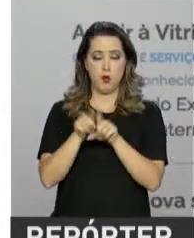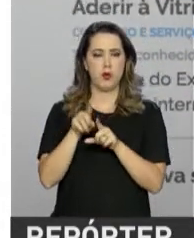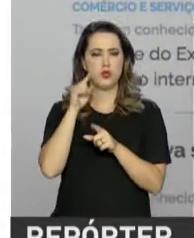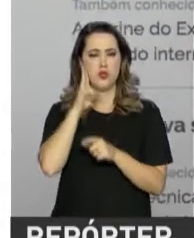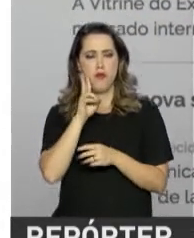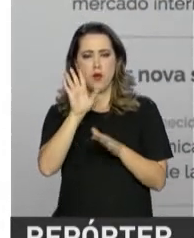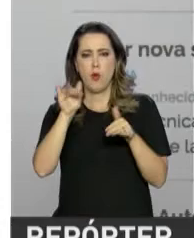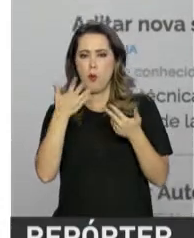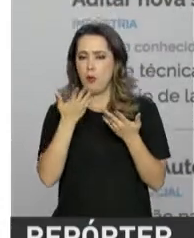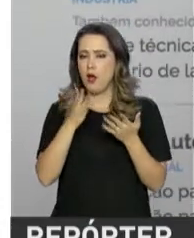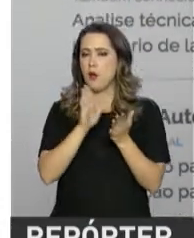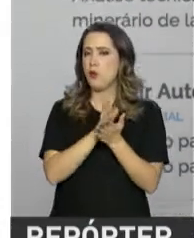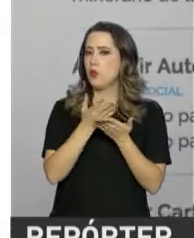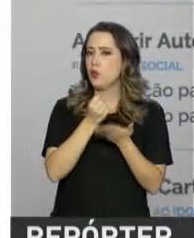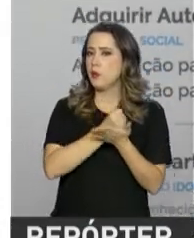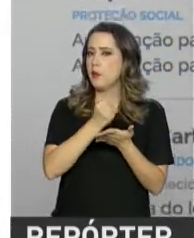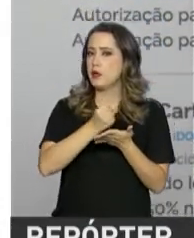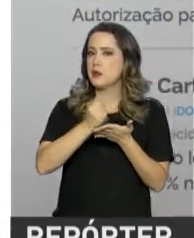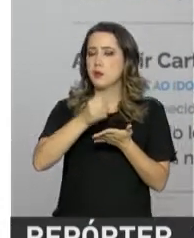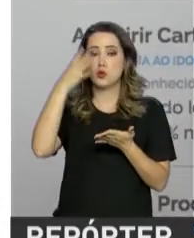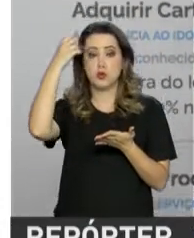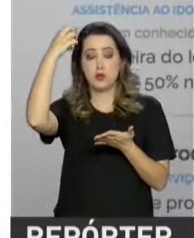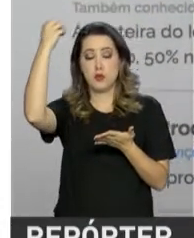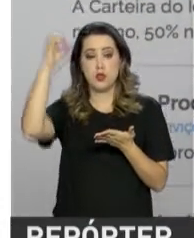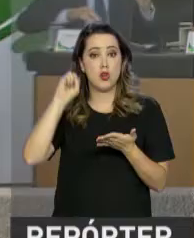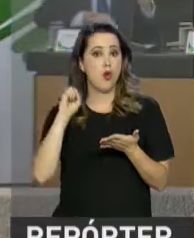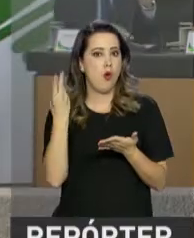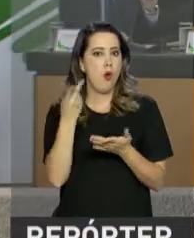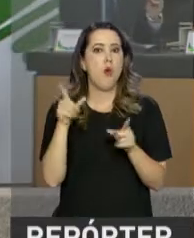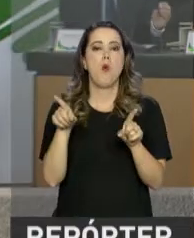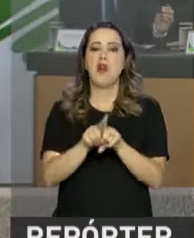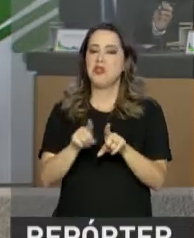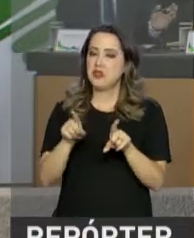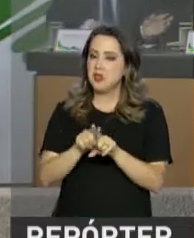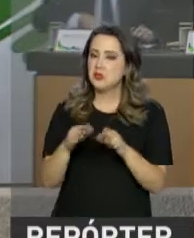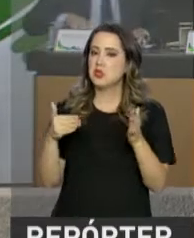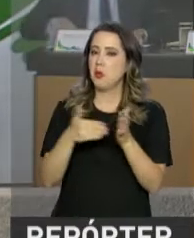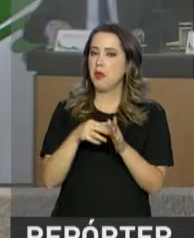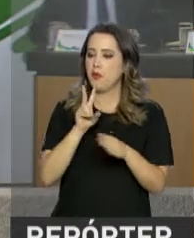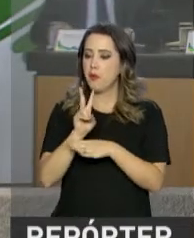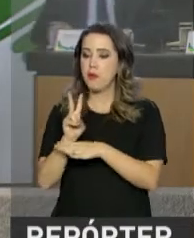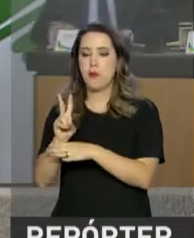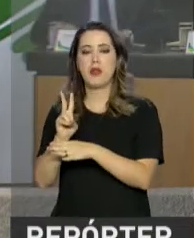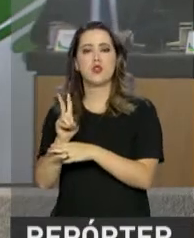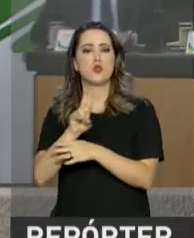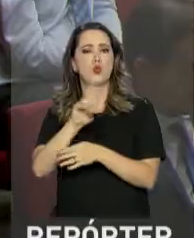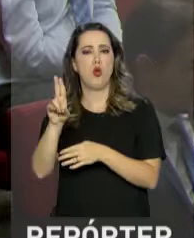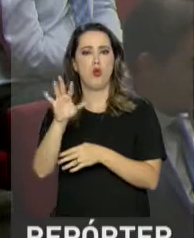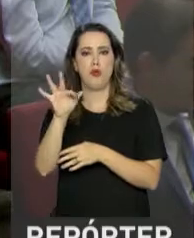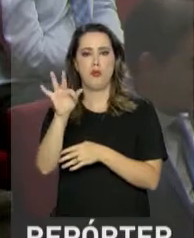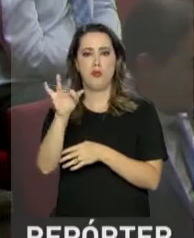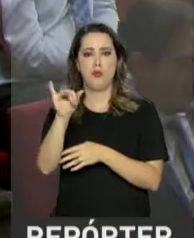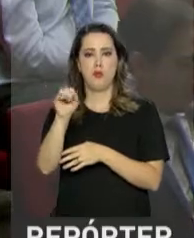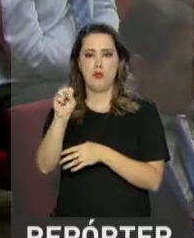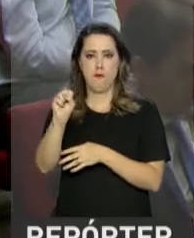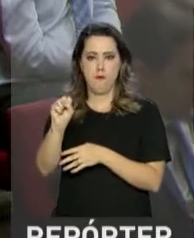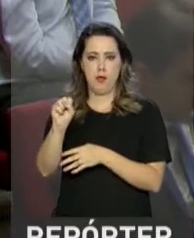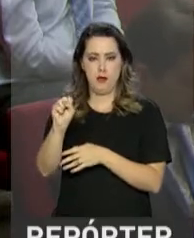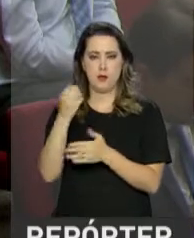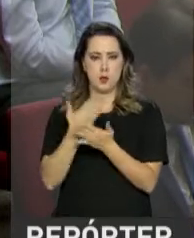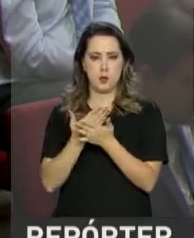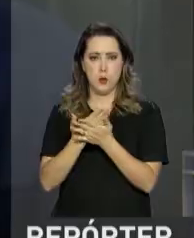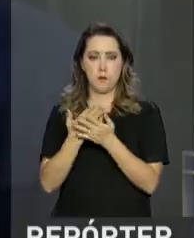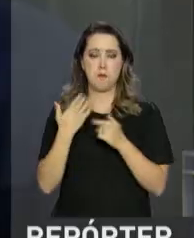ou conseguir um financiamento estudantil pelo fies em brasília o ministério do planejamento realizou o seminário perspectivas